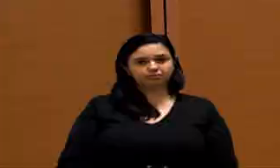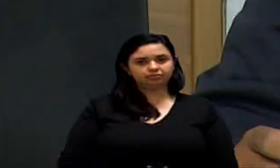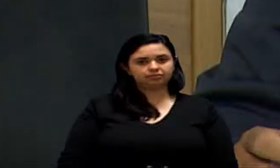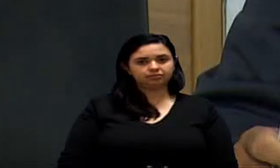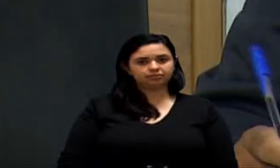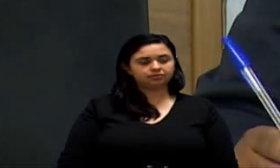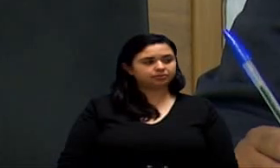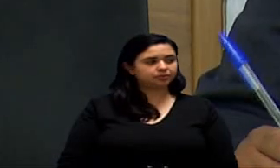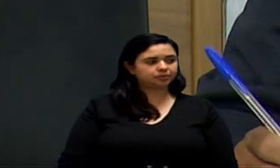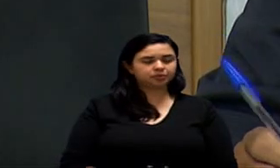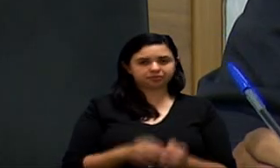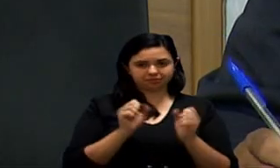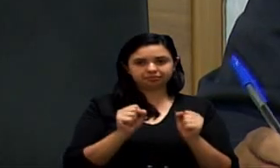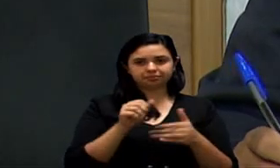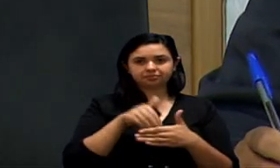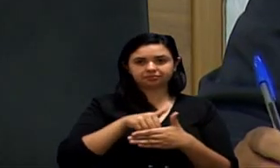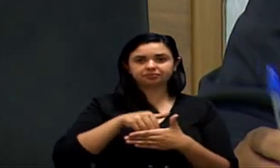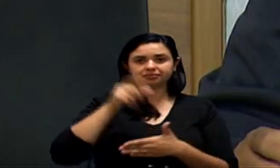Pode votar? Vota aí, Yara.